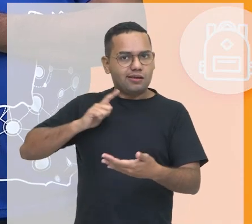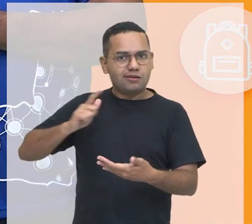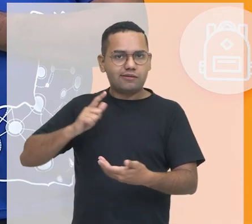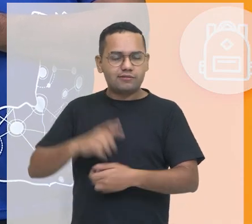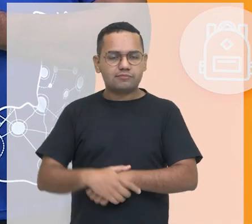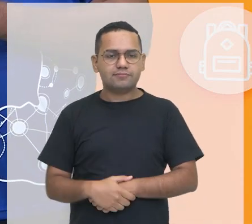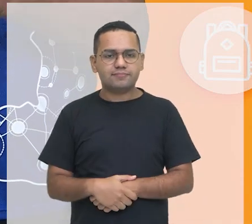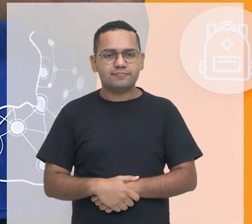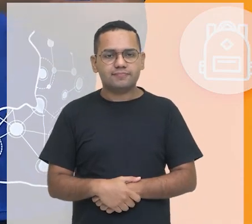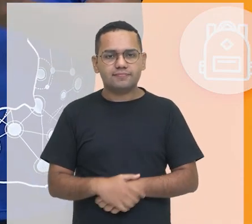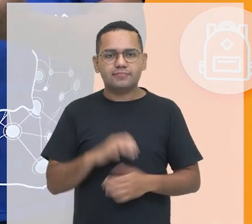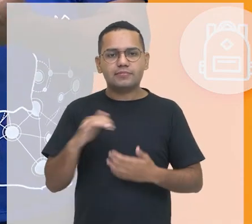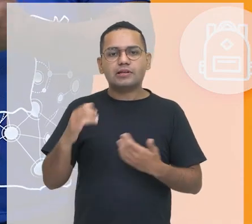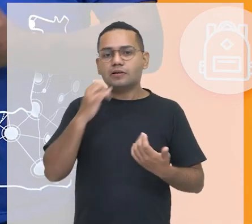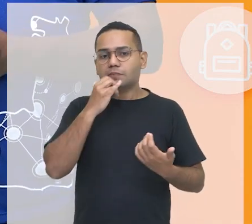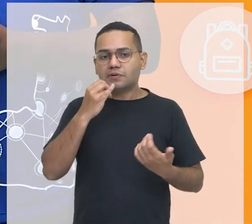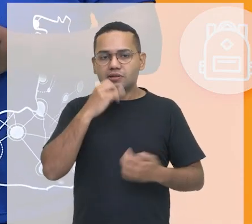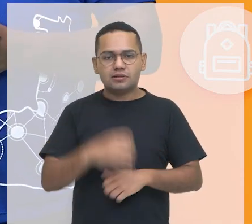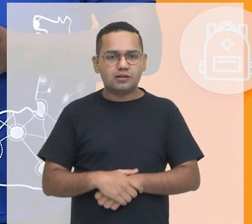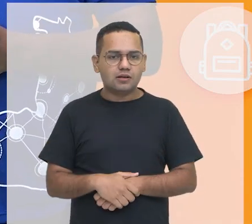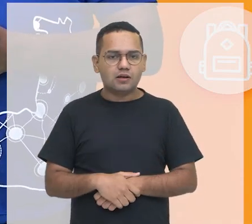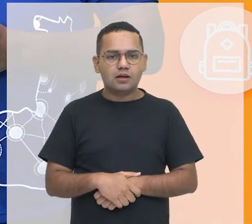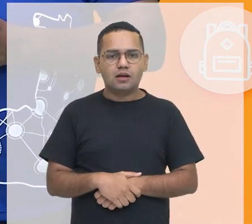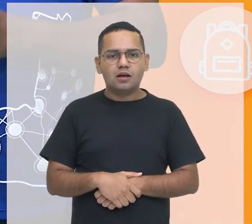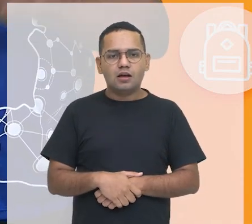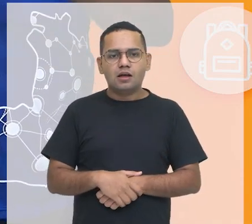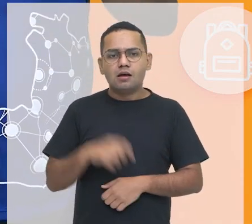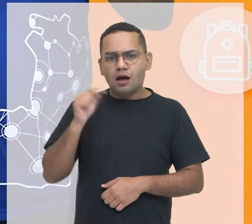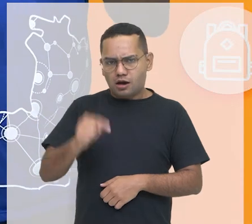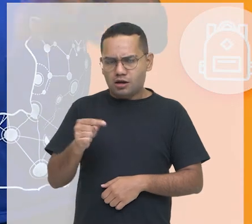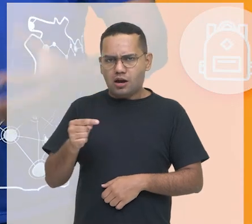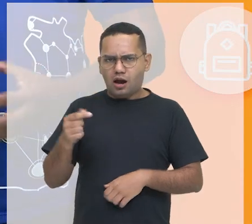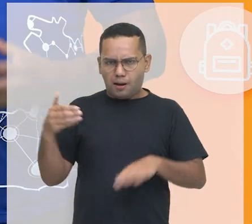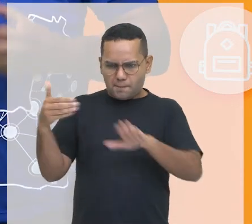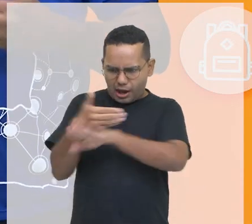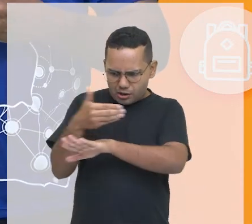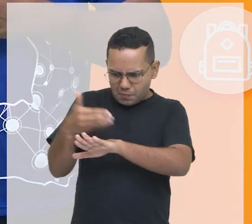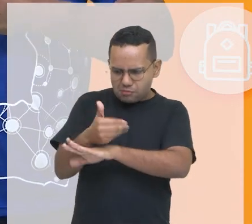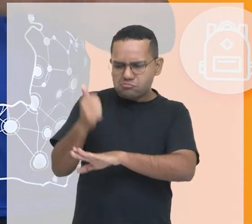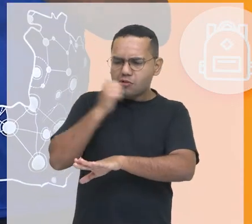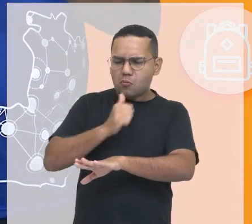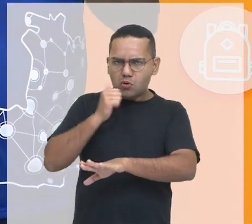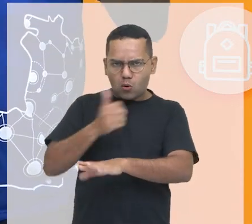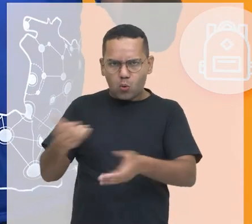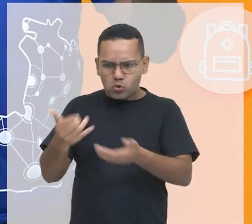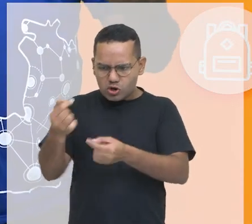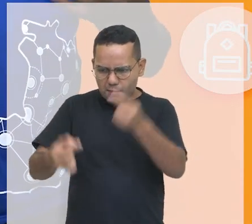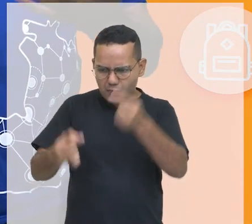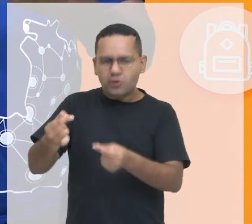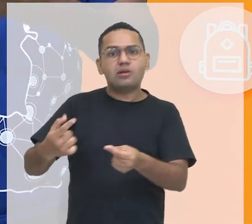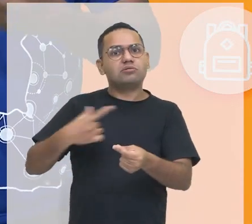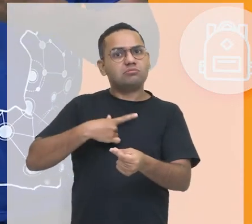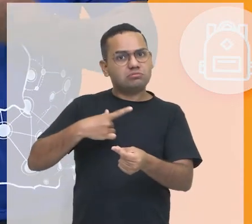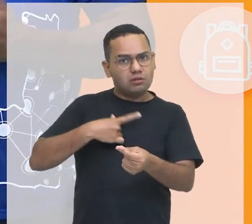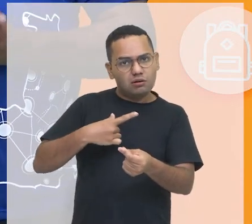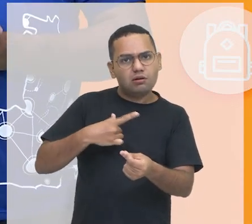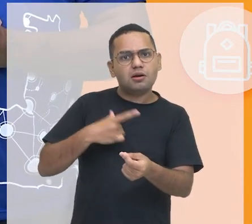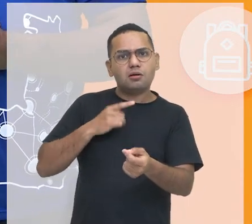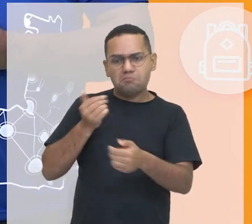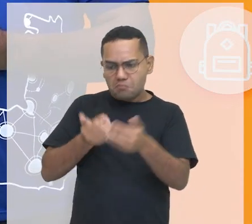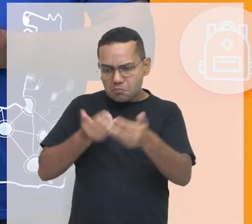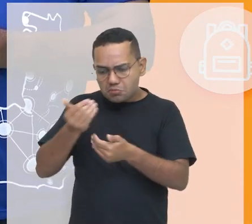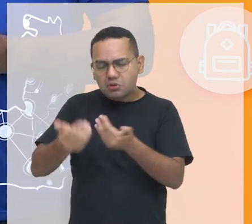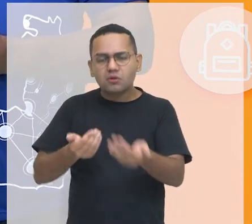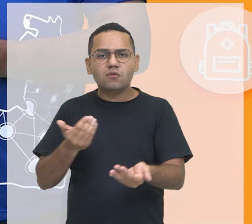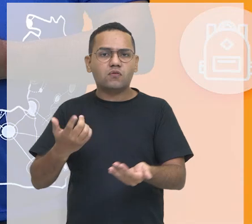sua participação política, tem evoluído ao longo do tempo. Hoje a mulher está na política, a mulher está fazendo já um pouco, né, certo